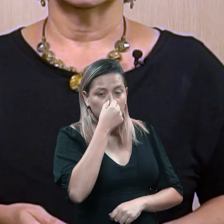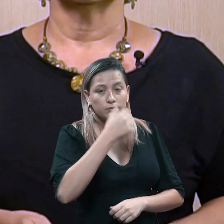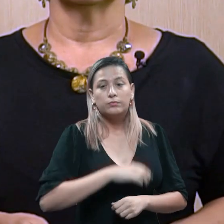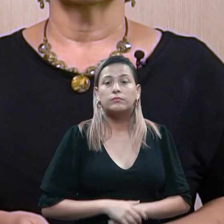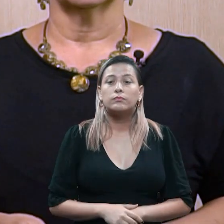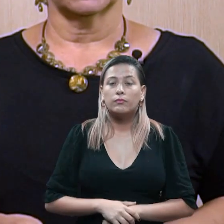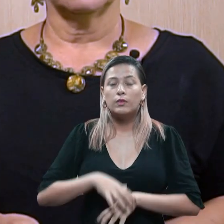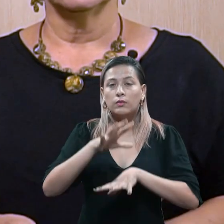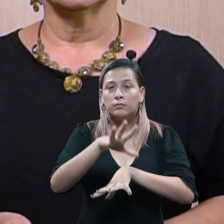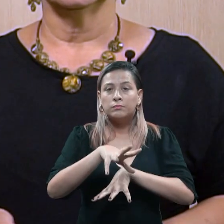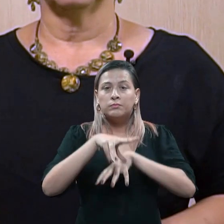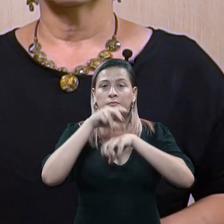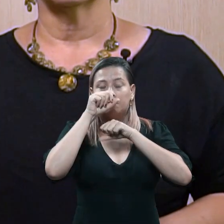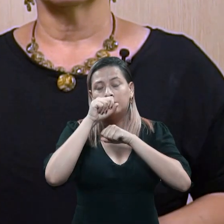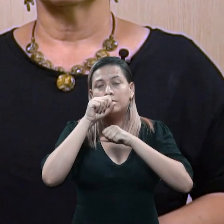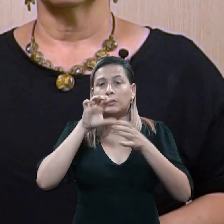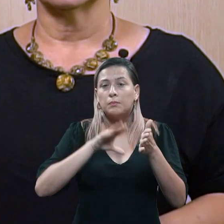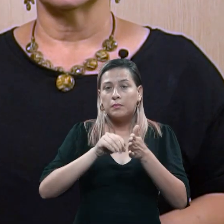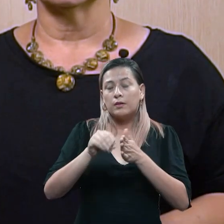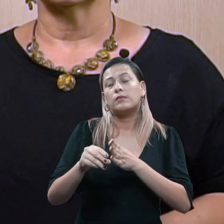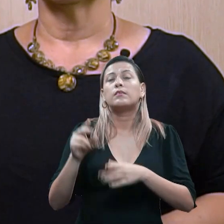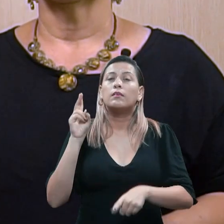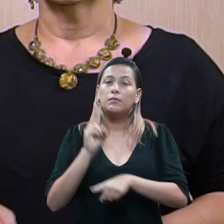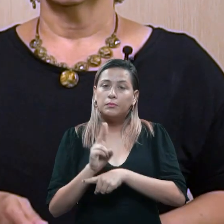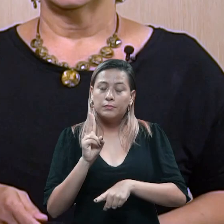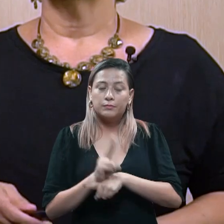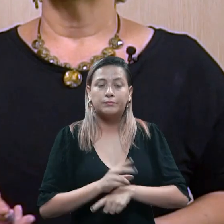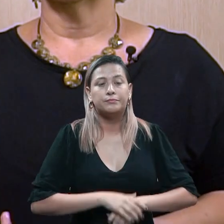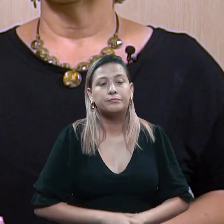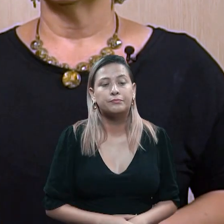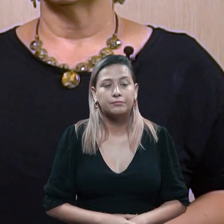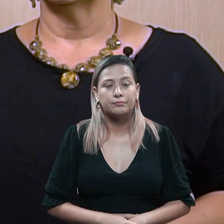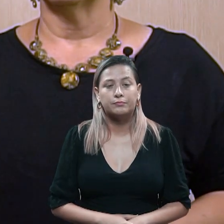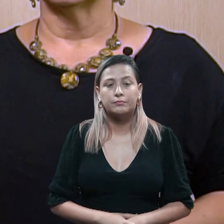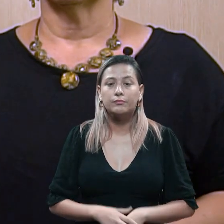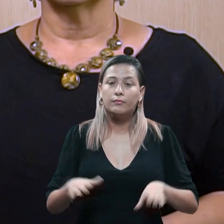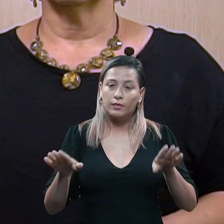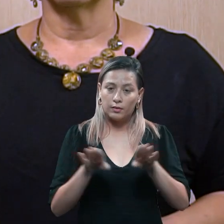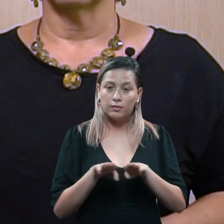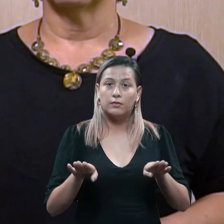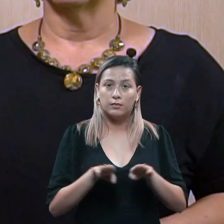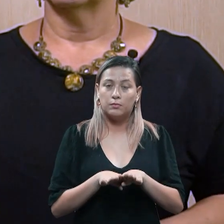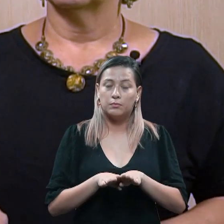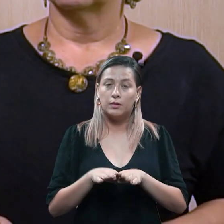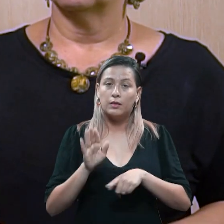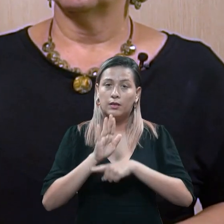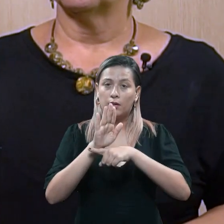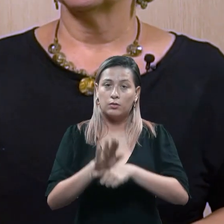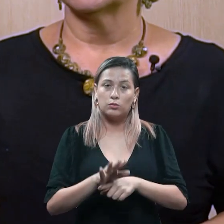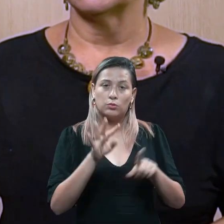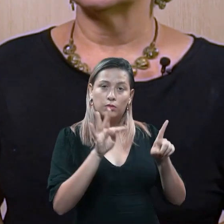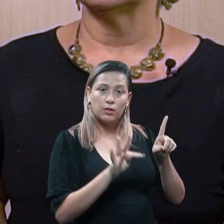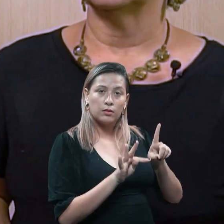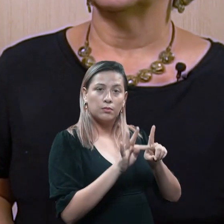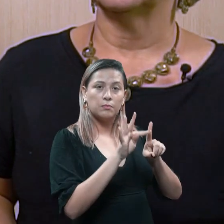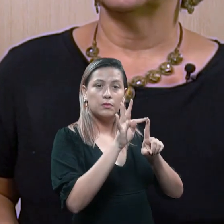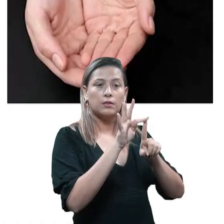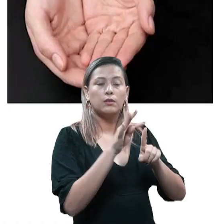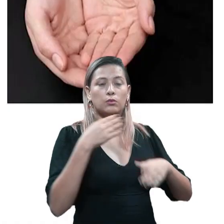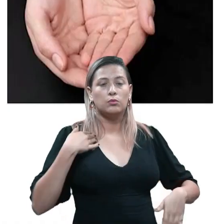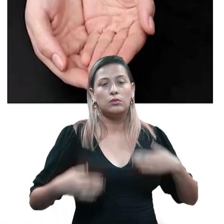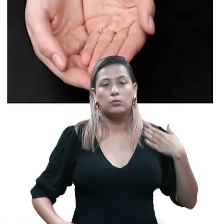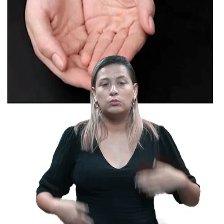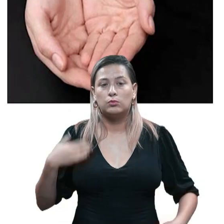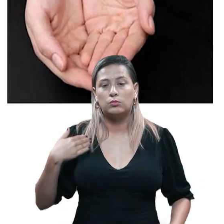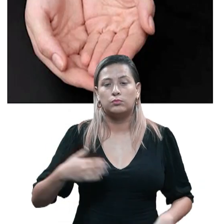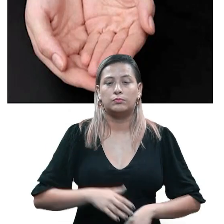contra a inalação de germes e partículas estranhas. Ajuda a manter a temperatura do corpo. Homeostase.